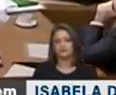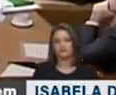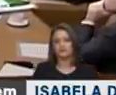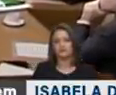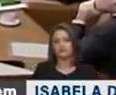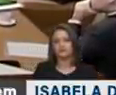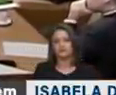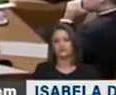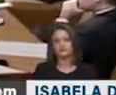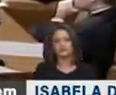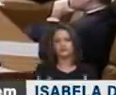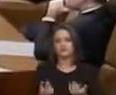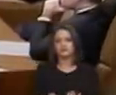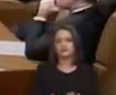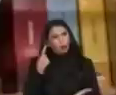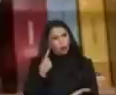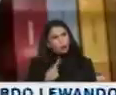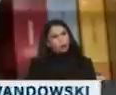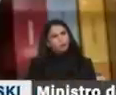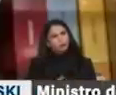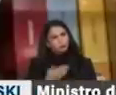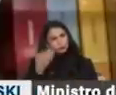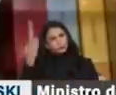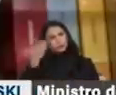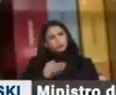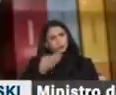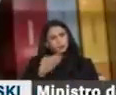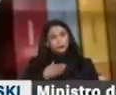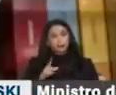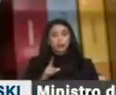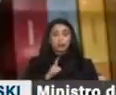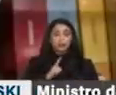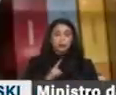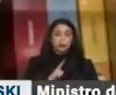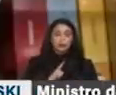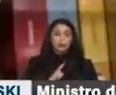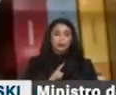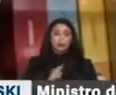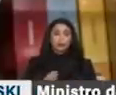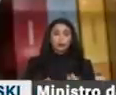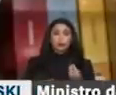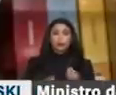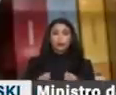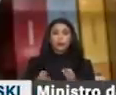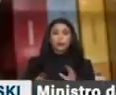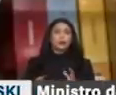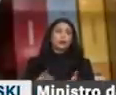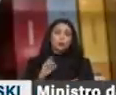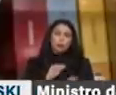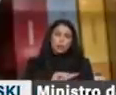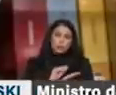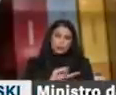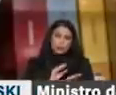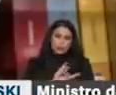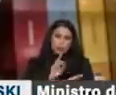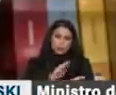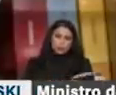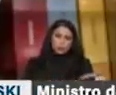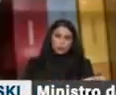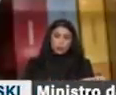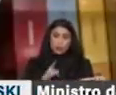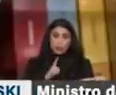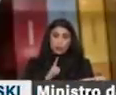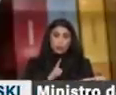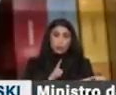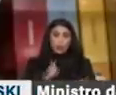despesas públicas no orçamento da União da instrumentalização do mecanismo de emendas do relator para introdução